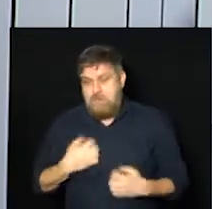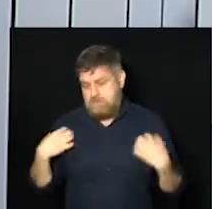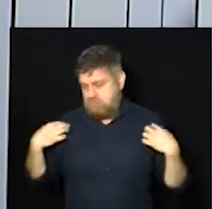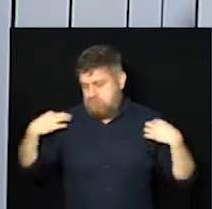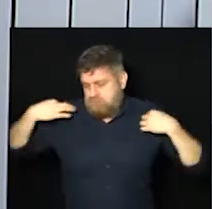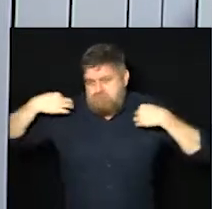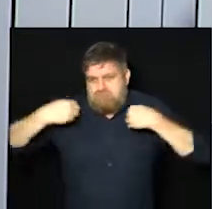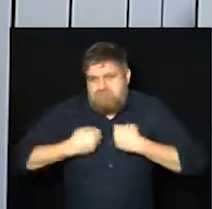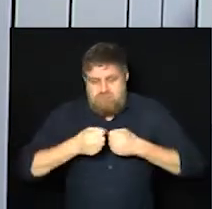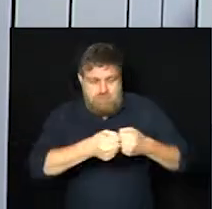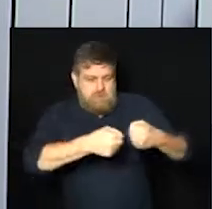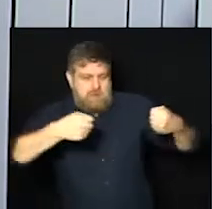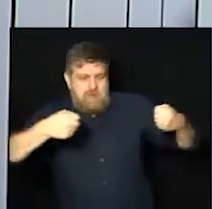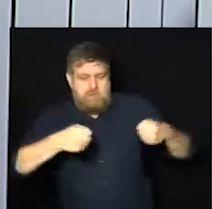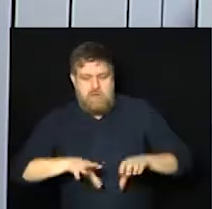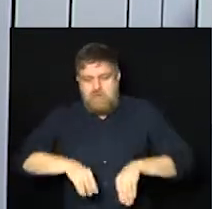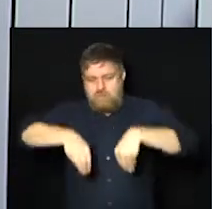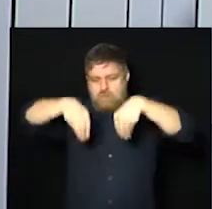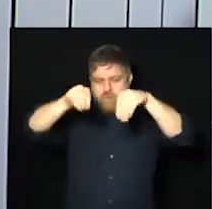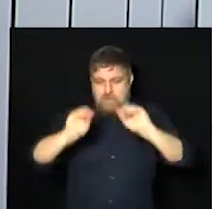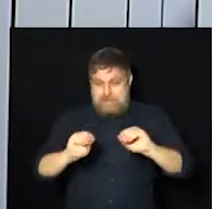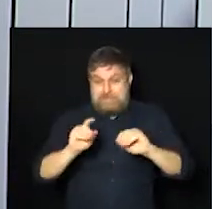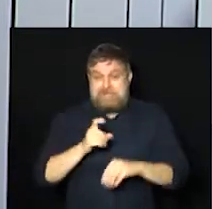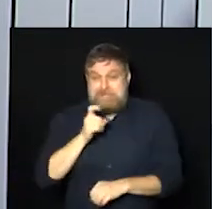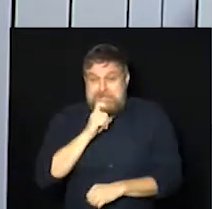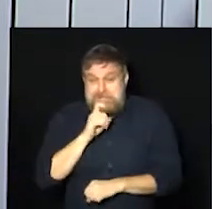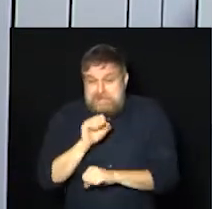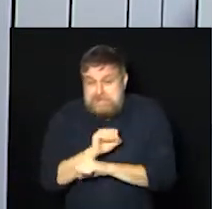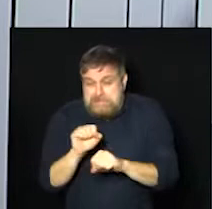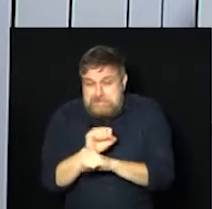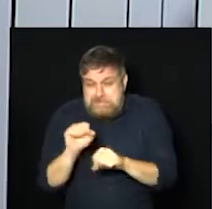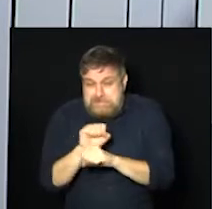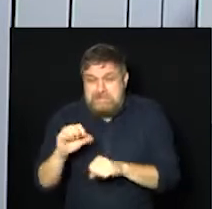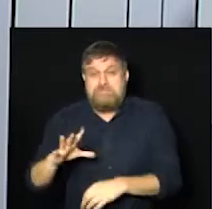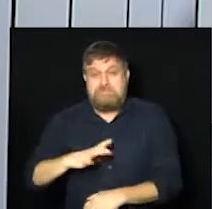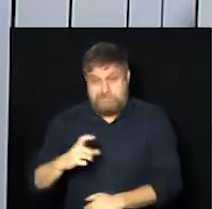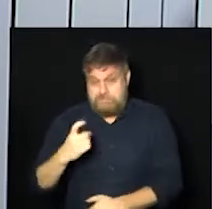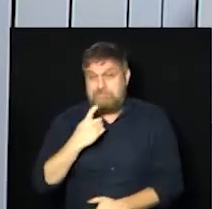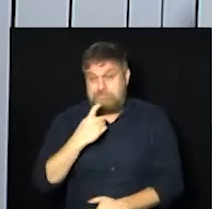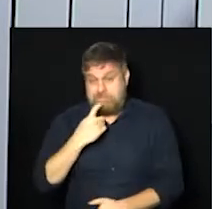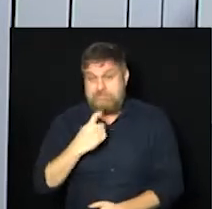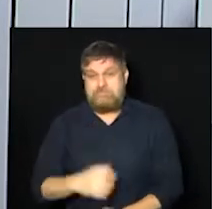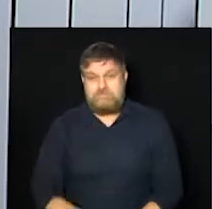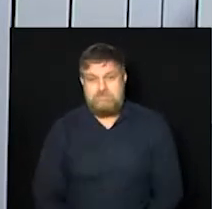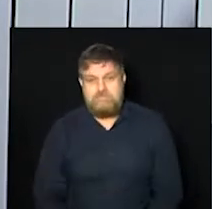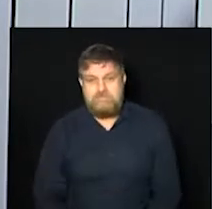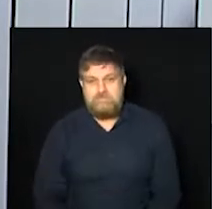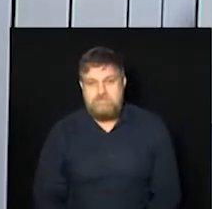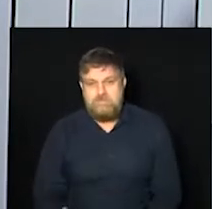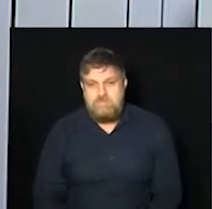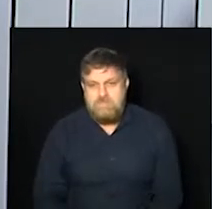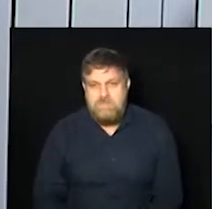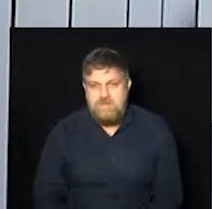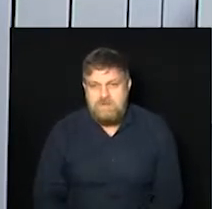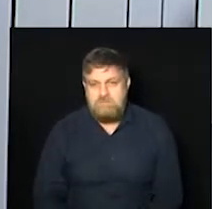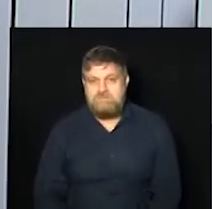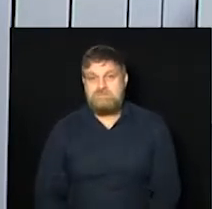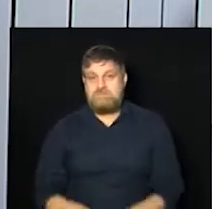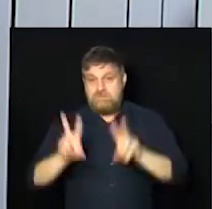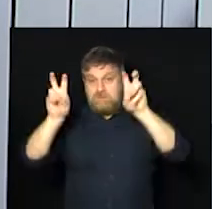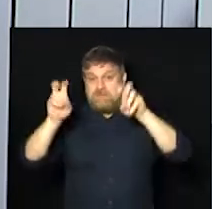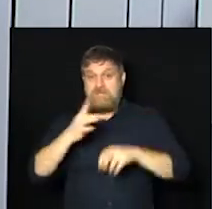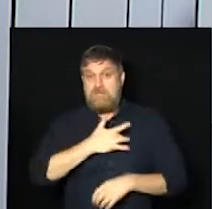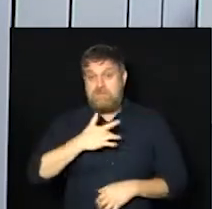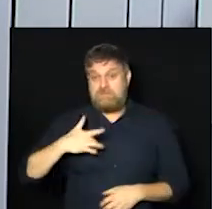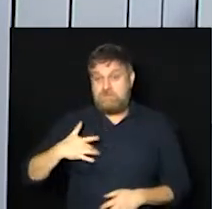do armário, o cobertor, porque tem frente fria chegando aqui na cidade de Campinas, viu? Vamos falar sobre saúde?